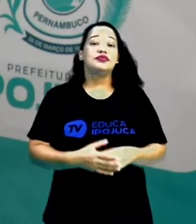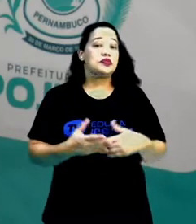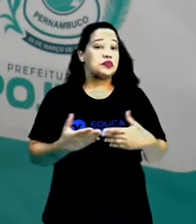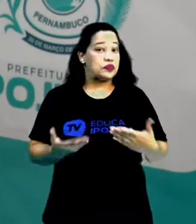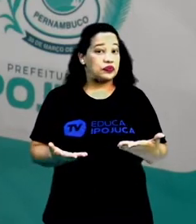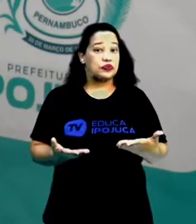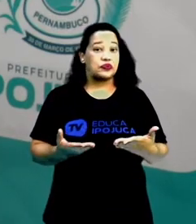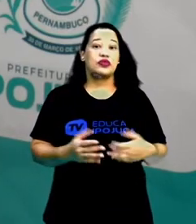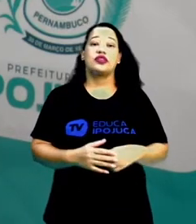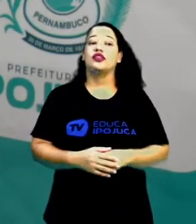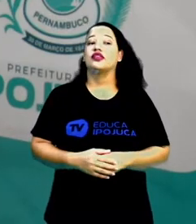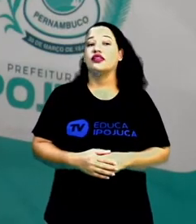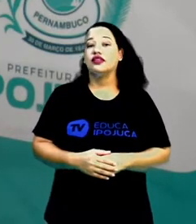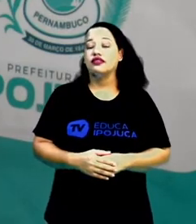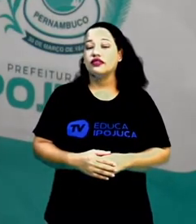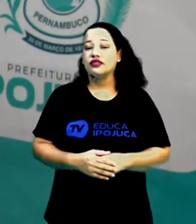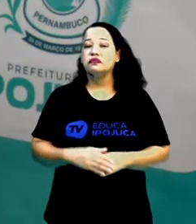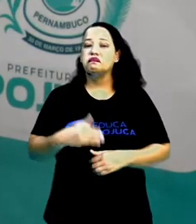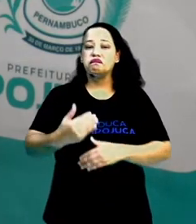Então,